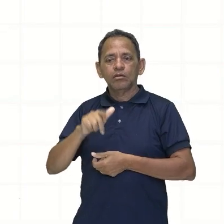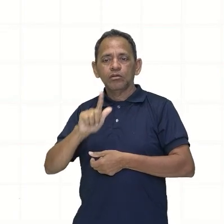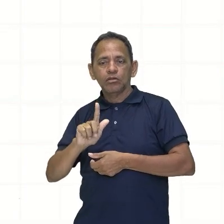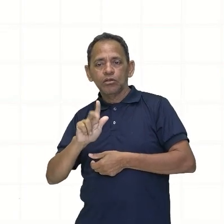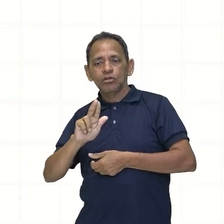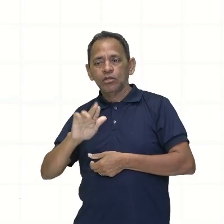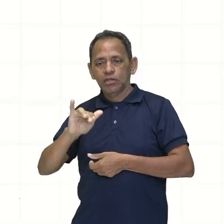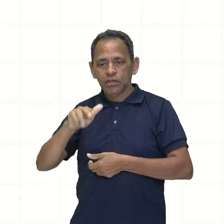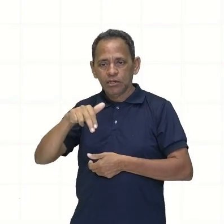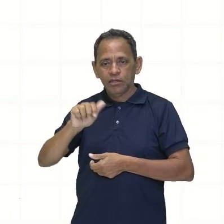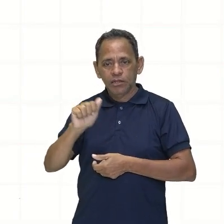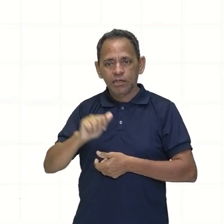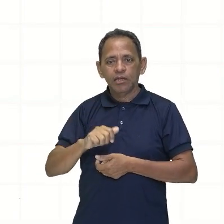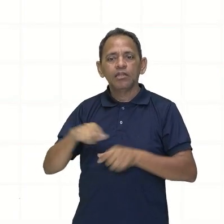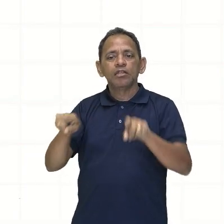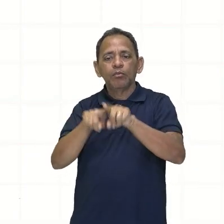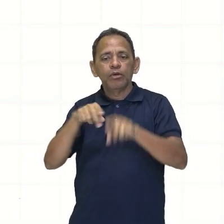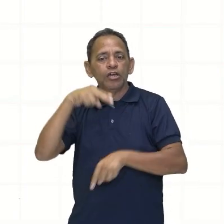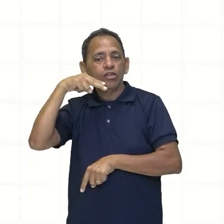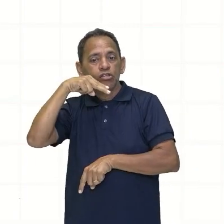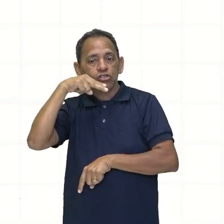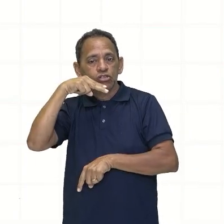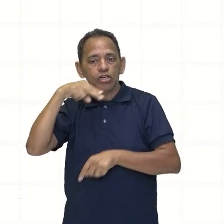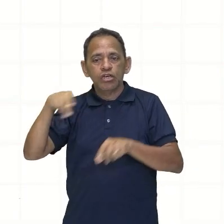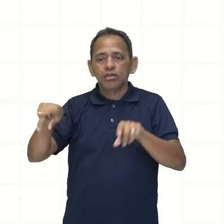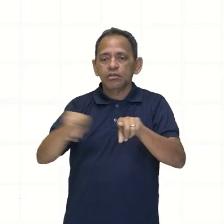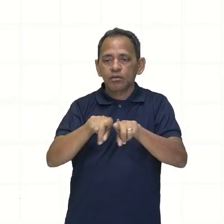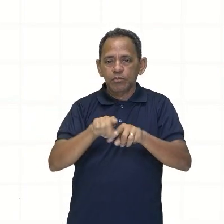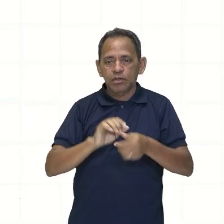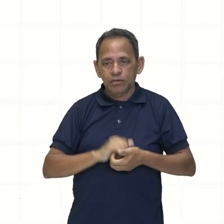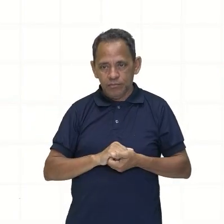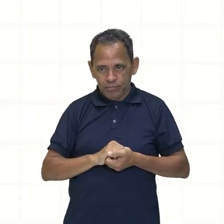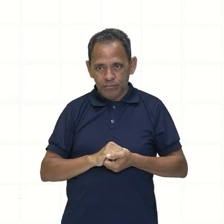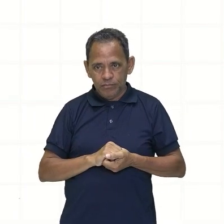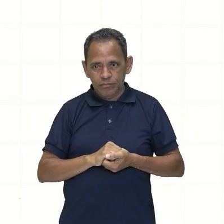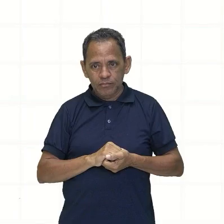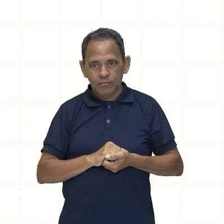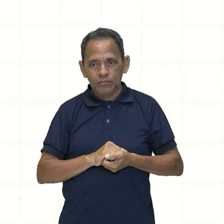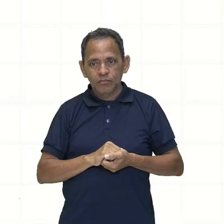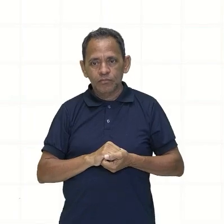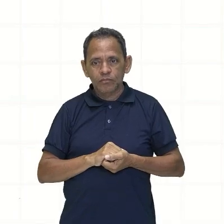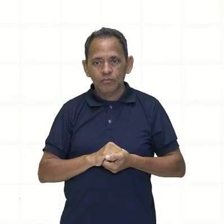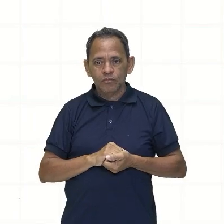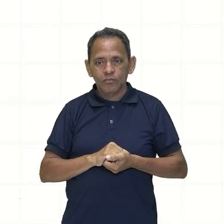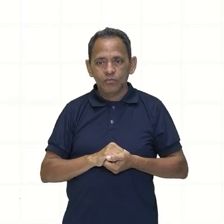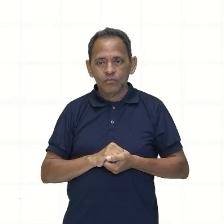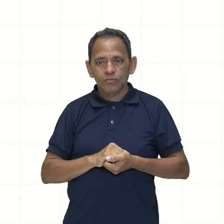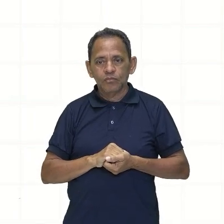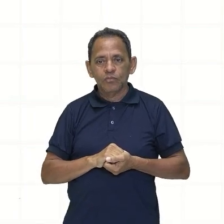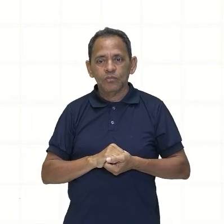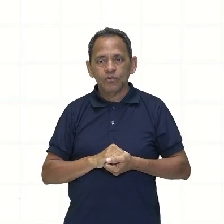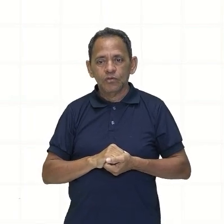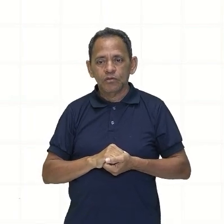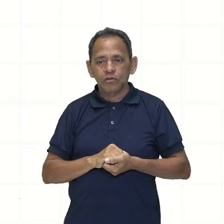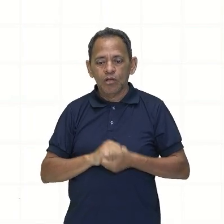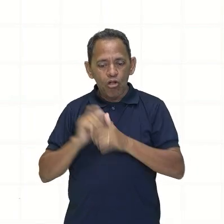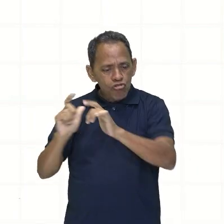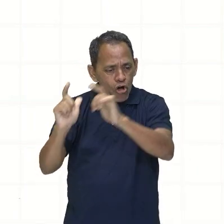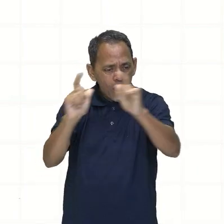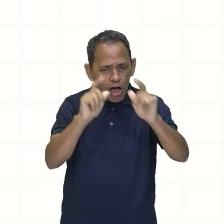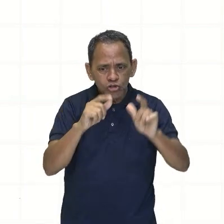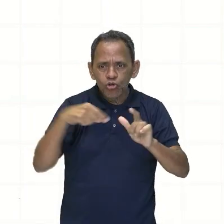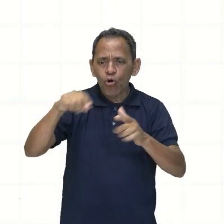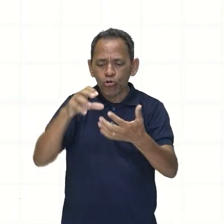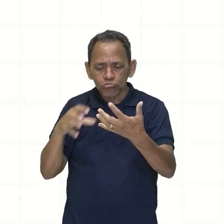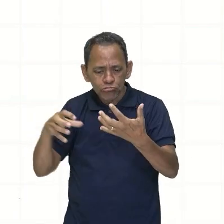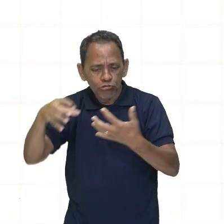com essa setinha verde, né, como vocês podem observar, olha, indo aqui para outras áreas do